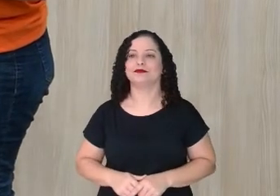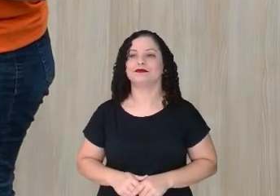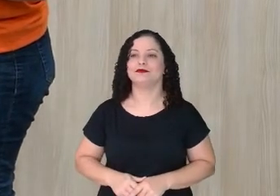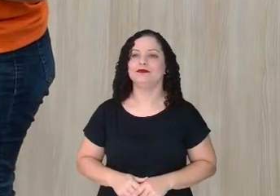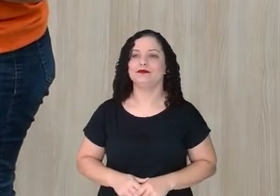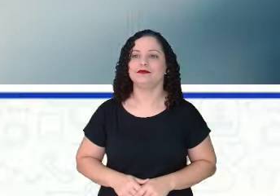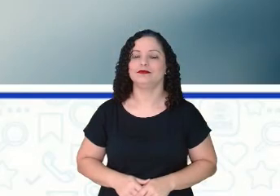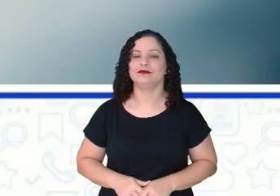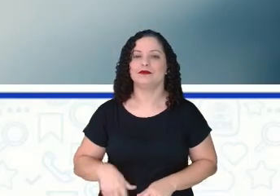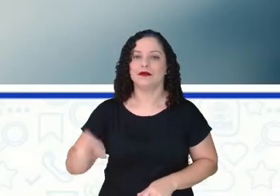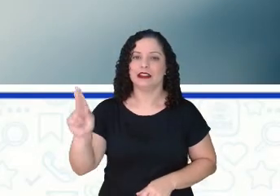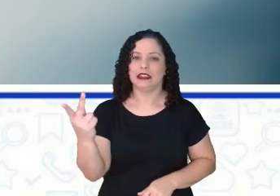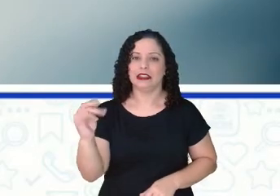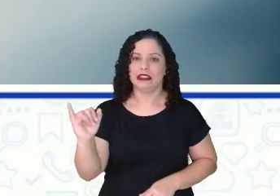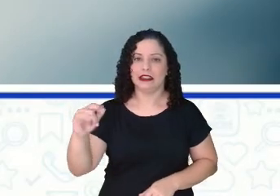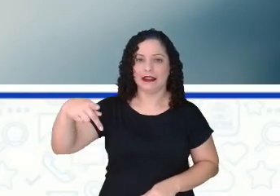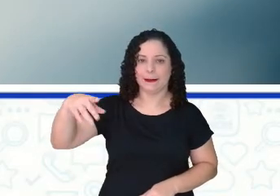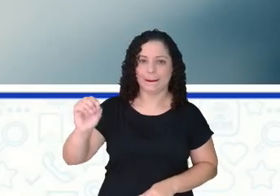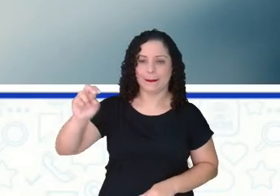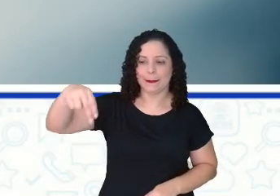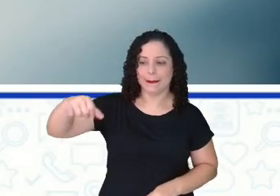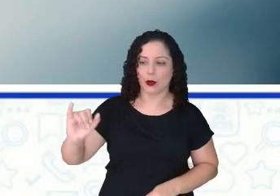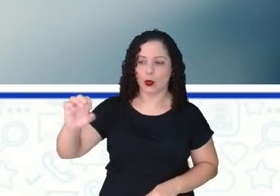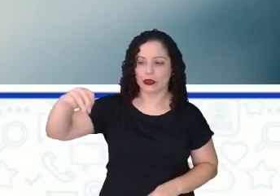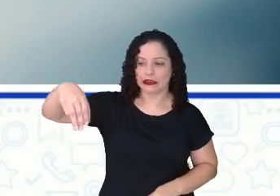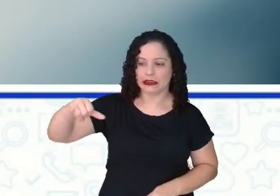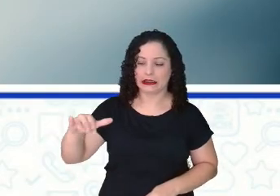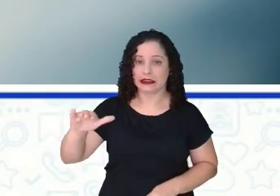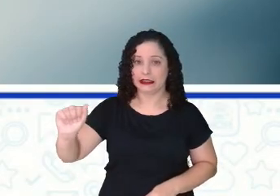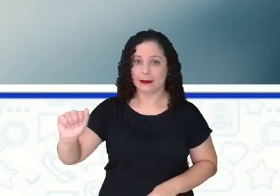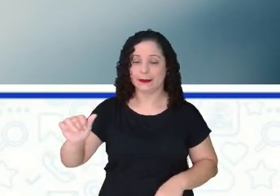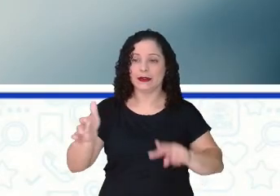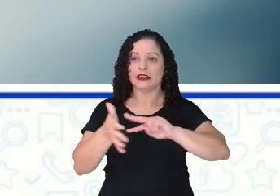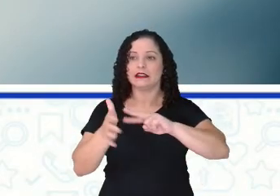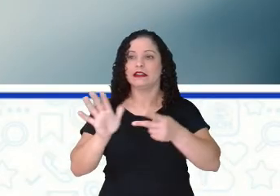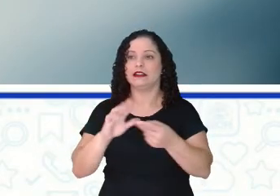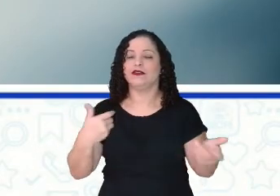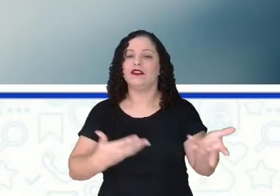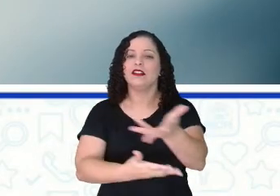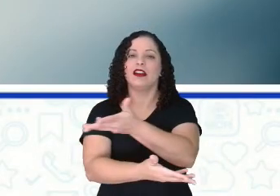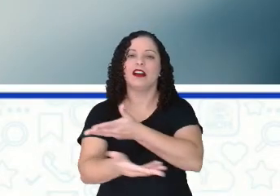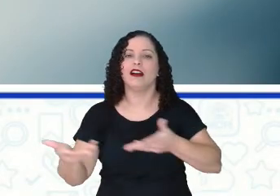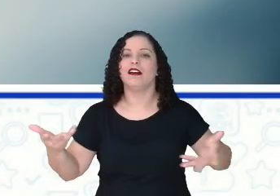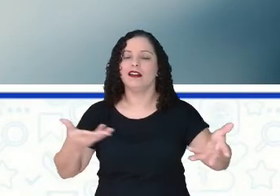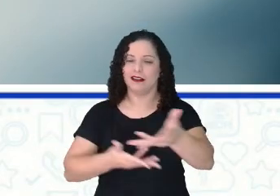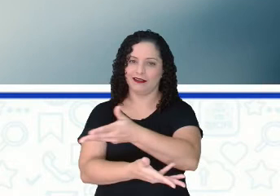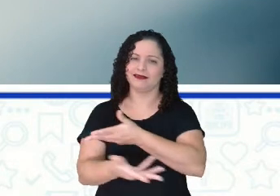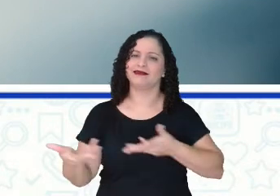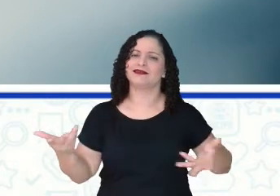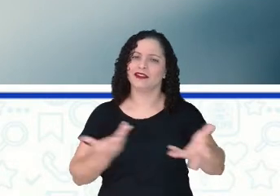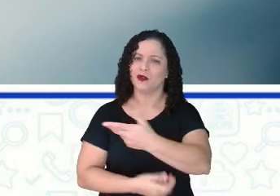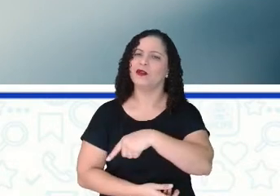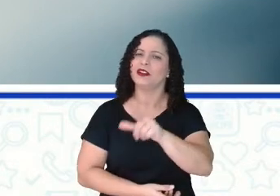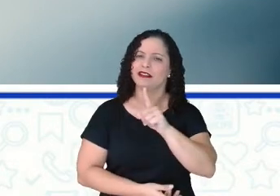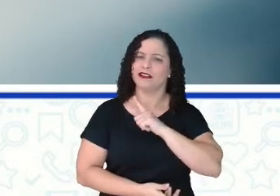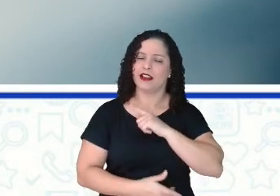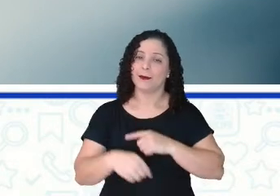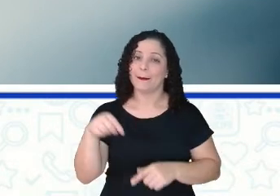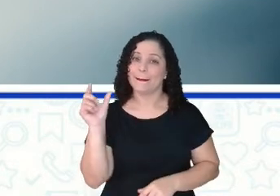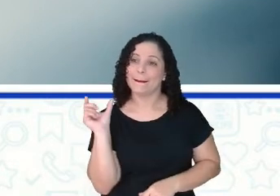A hiponímia indica, assim, essa mesma relação, sendo que se refere à